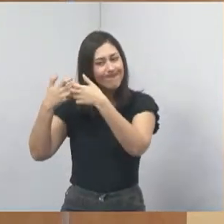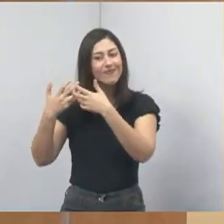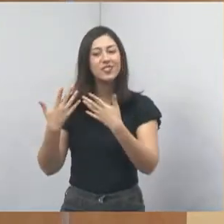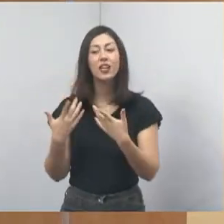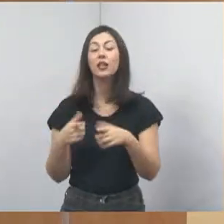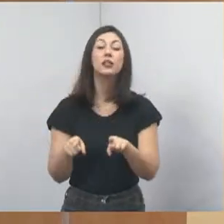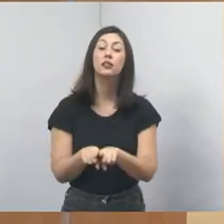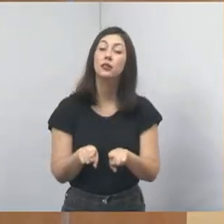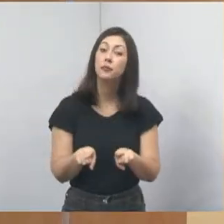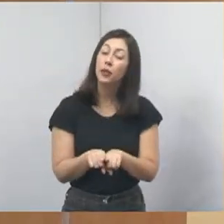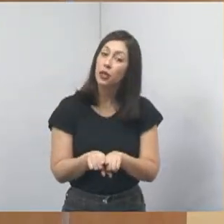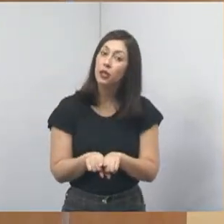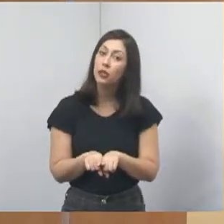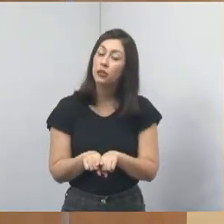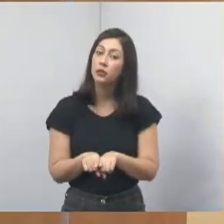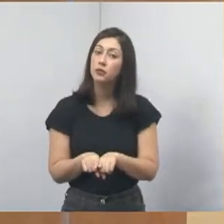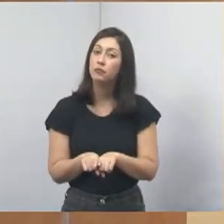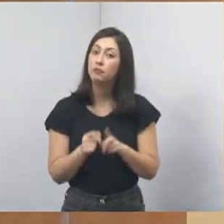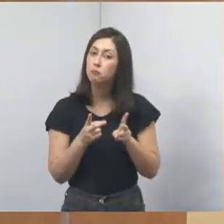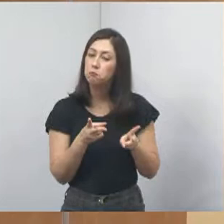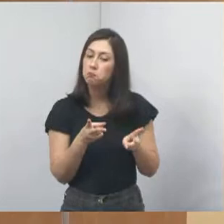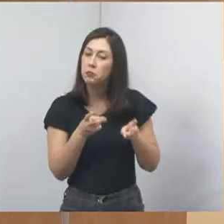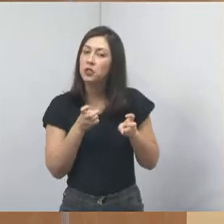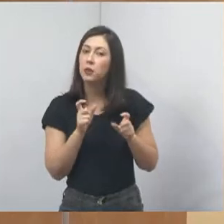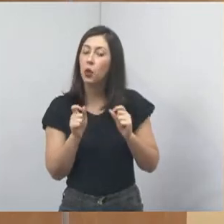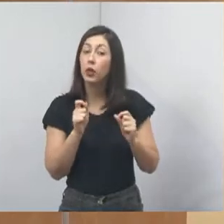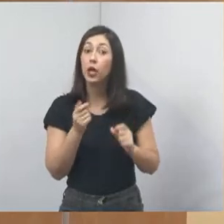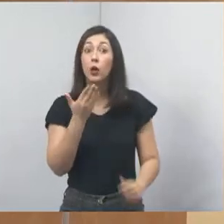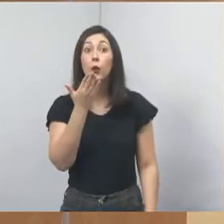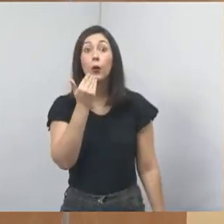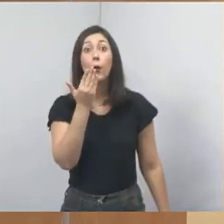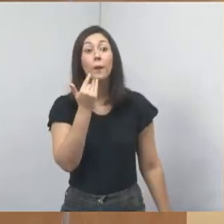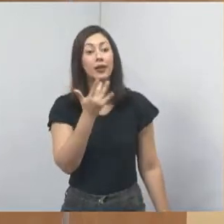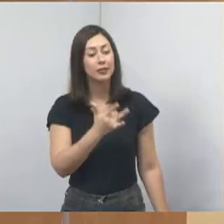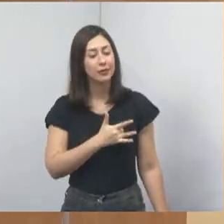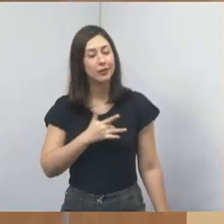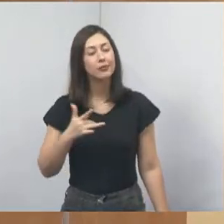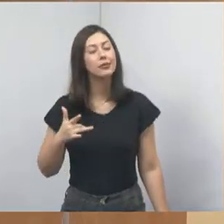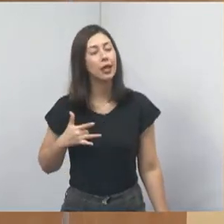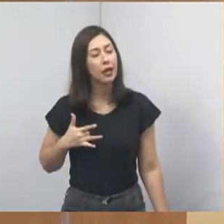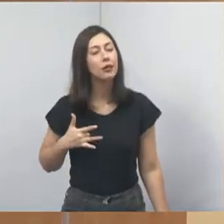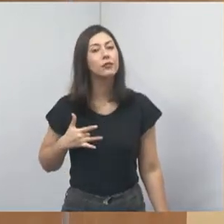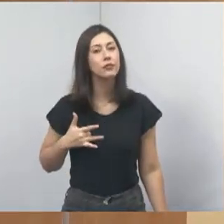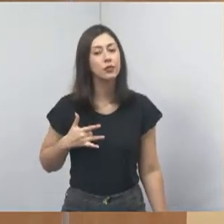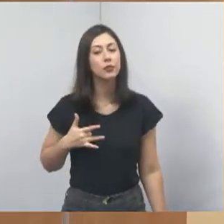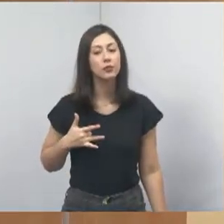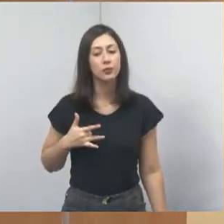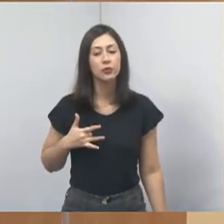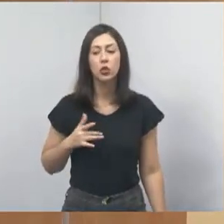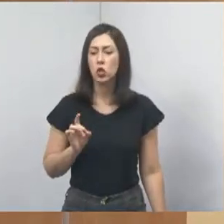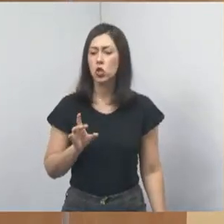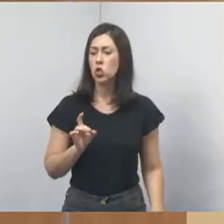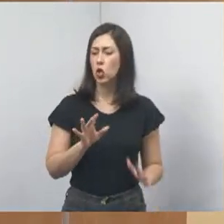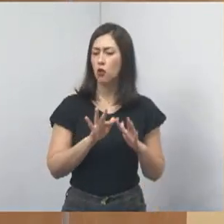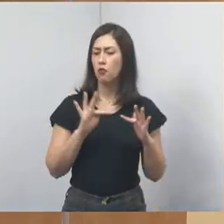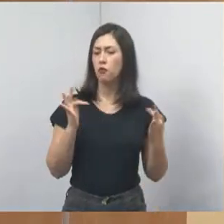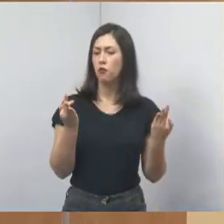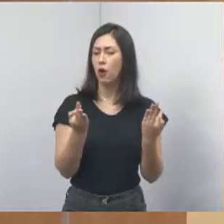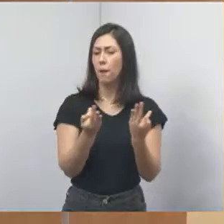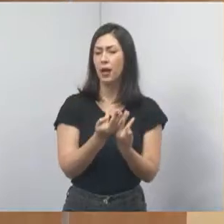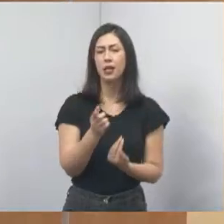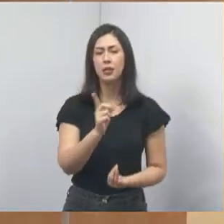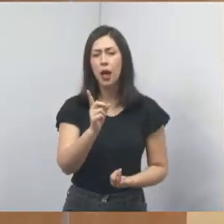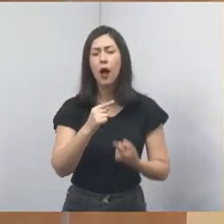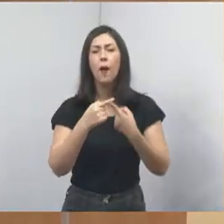podemos olhar com carinho para a alimentação saudável, que podemos dirigir não só no ambiente familiar,